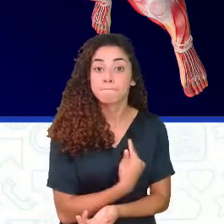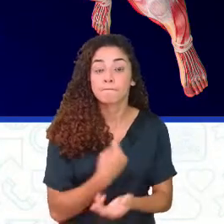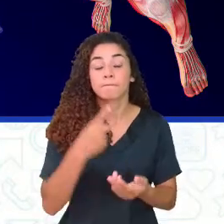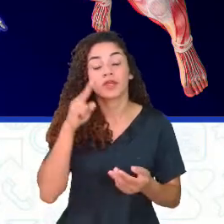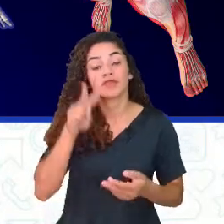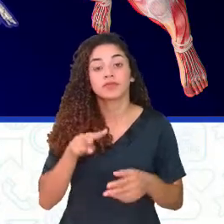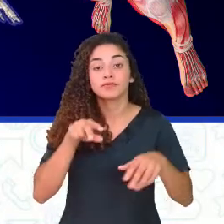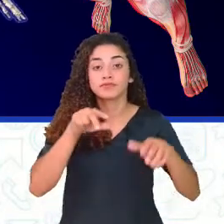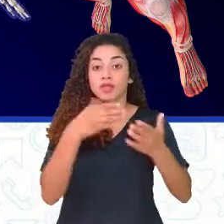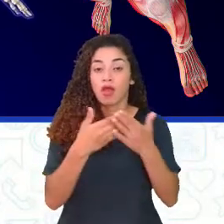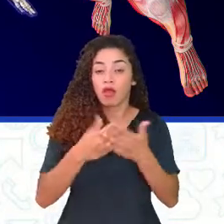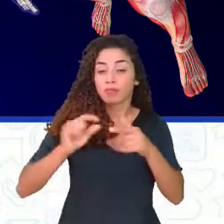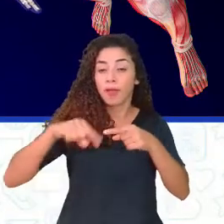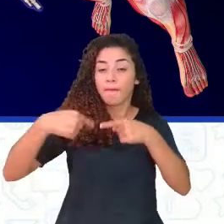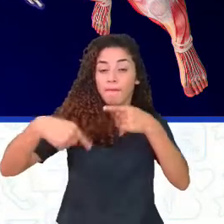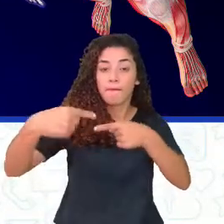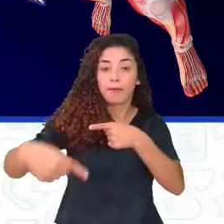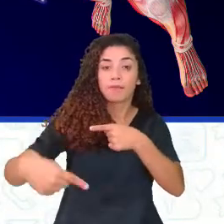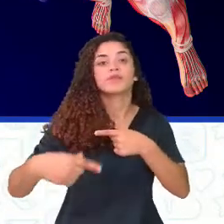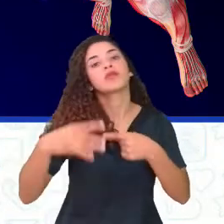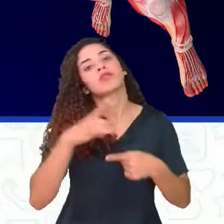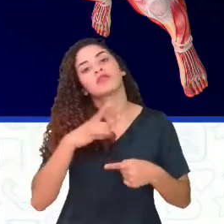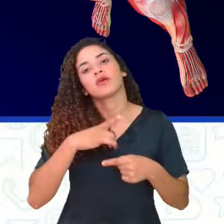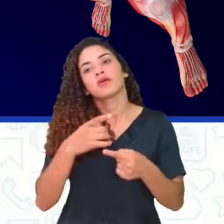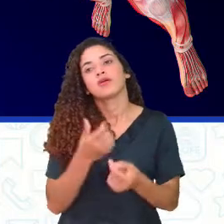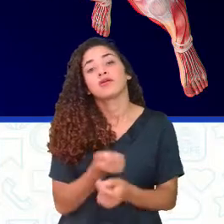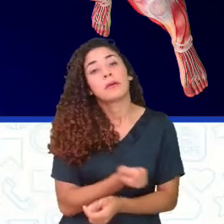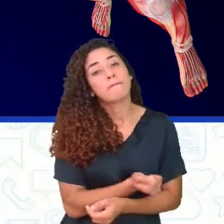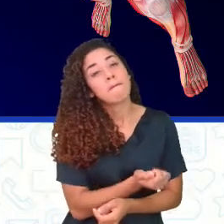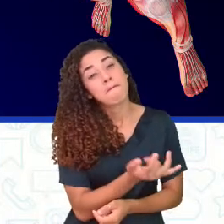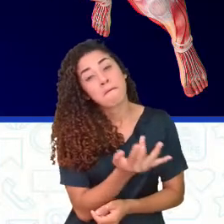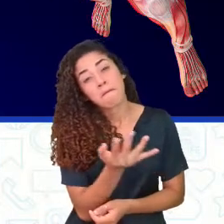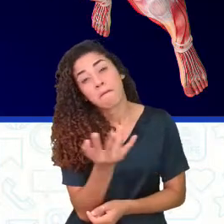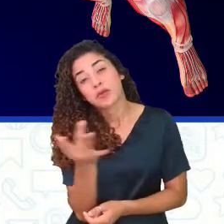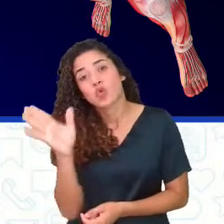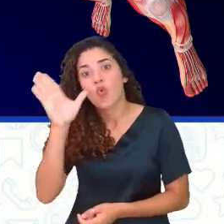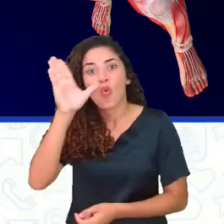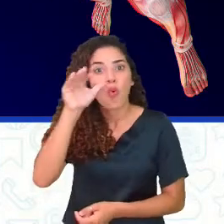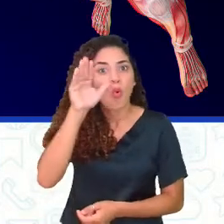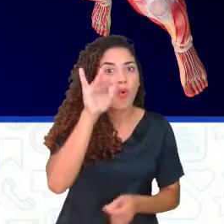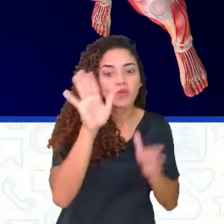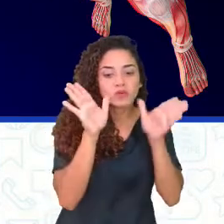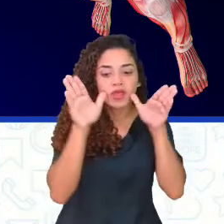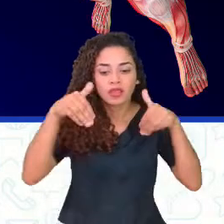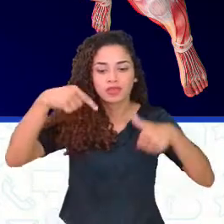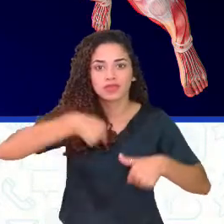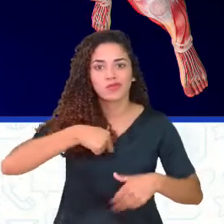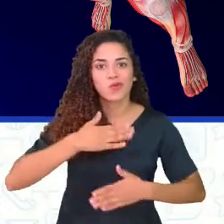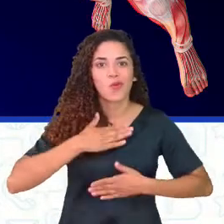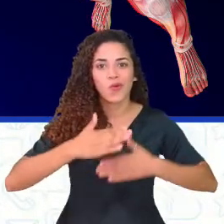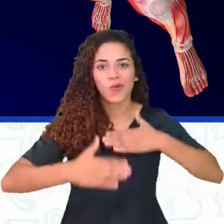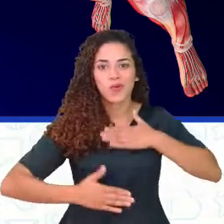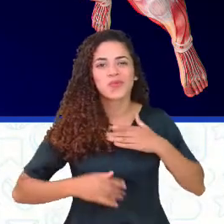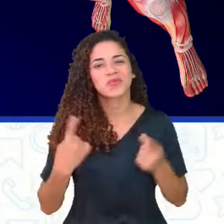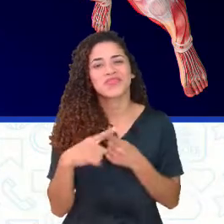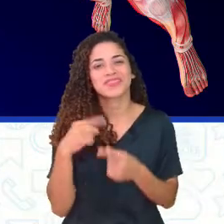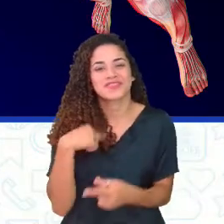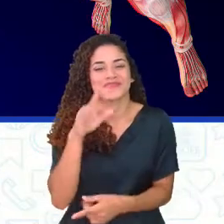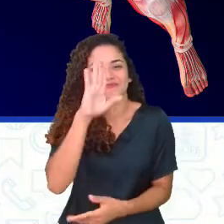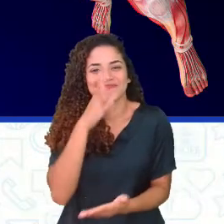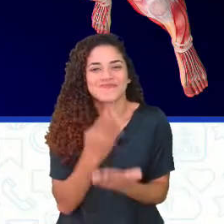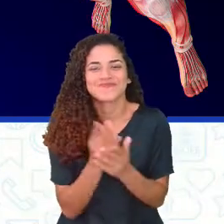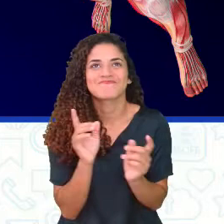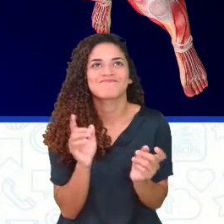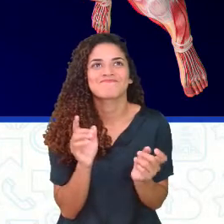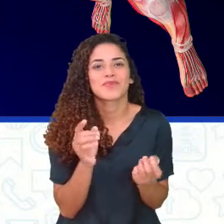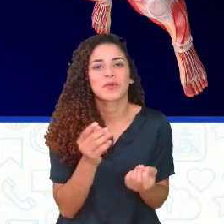essa sequência de aula uma grande quantidade de curiosidades sobre o nosso corpo. Porque eu acredito que muitos de vocês devem